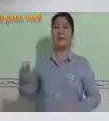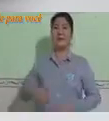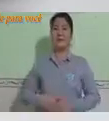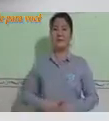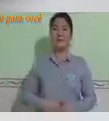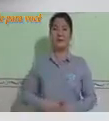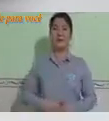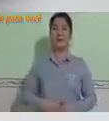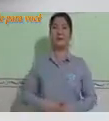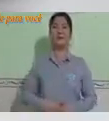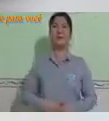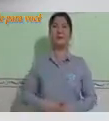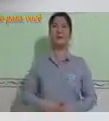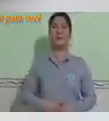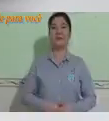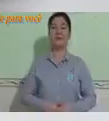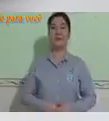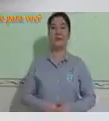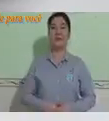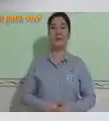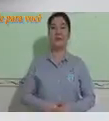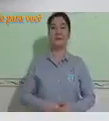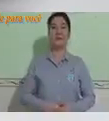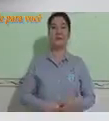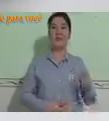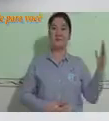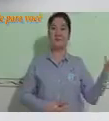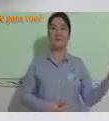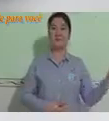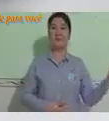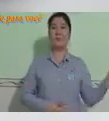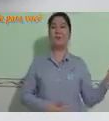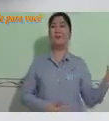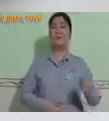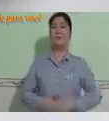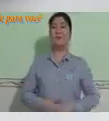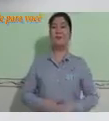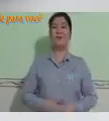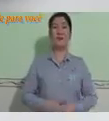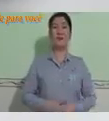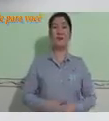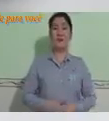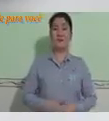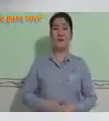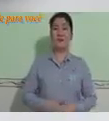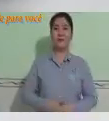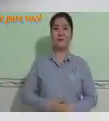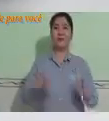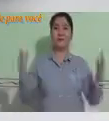pelo celular do que se a pessoa estiver tentando memorizar o endereço sem fazer outra atividade ao mesmo tempo.